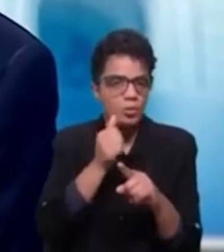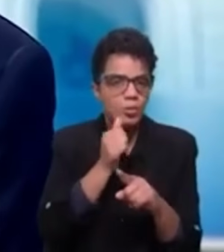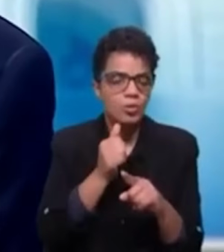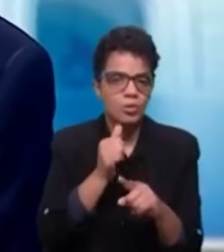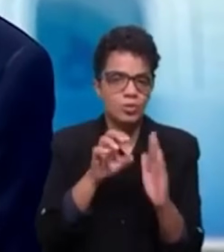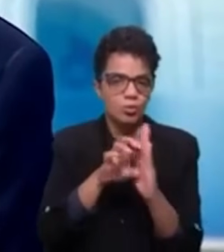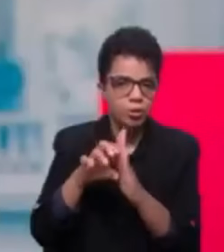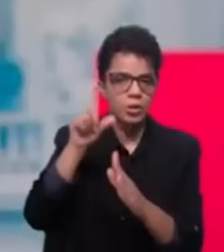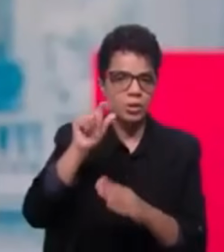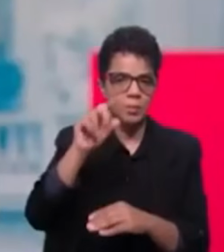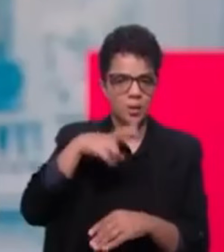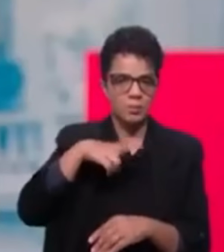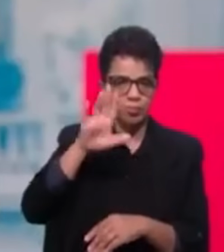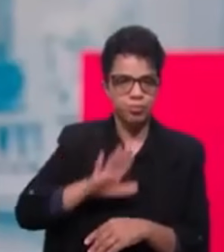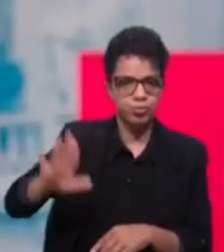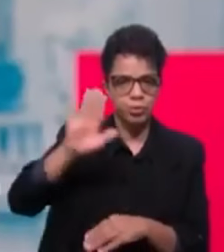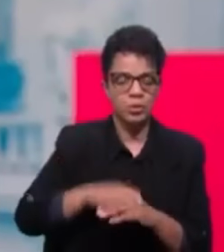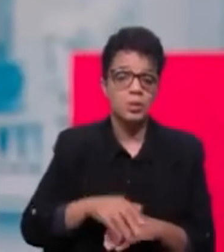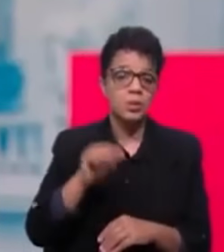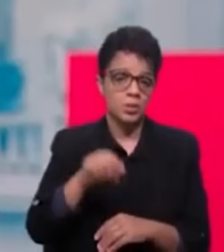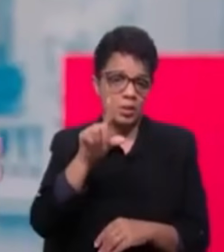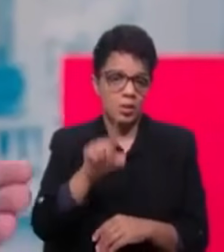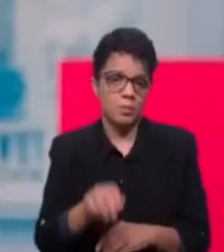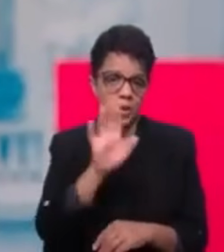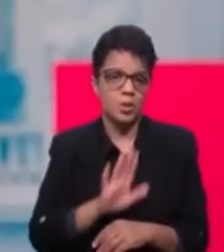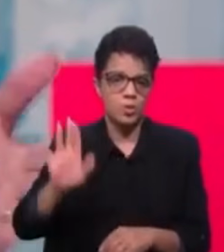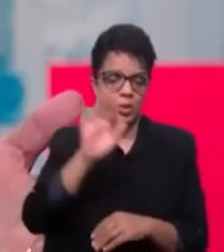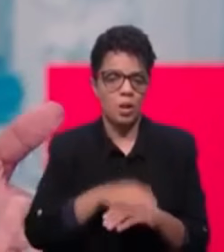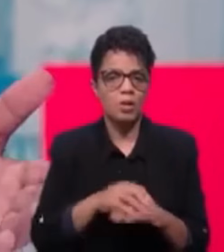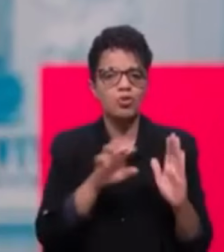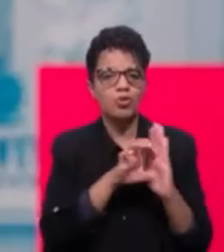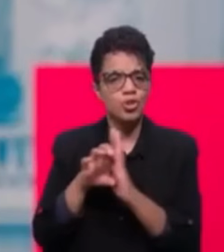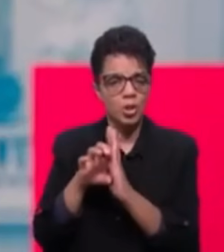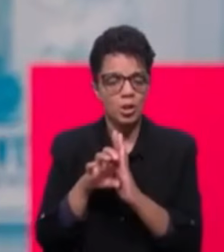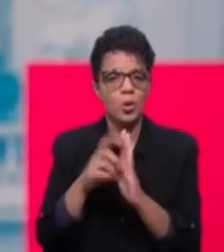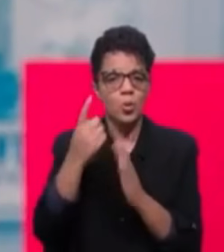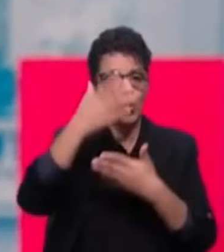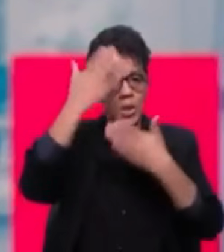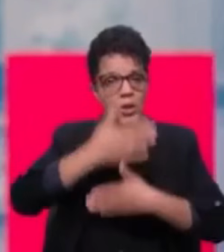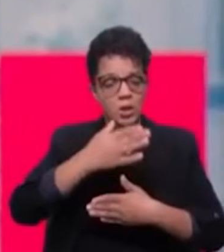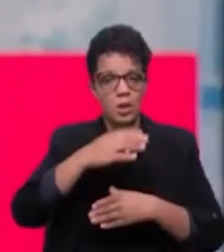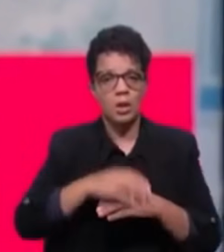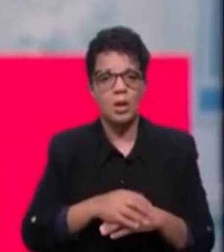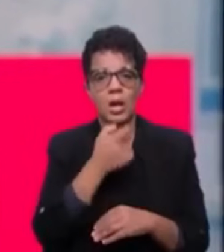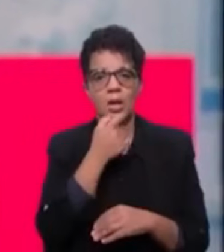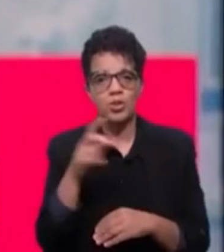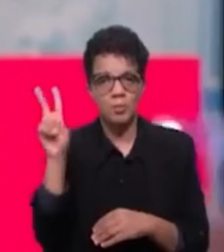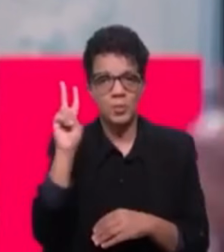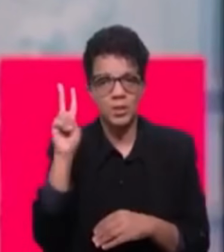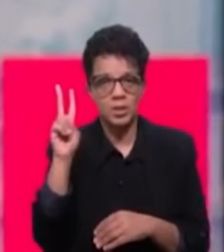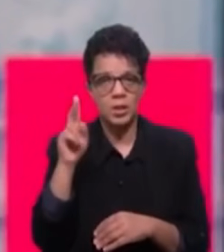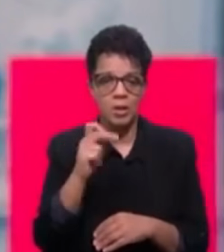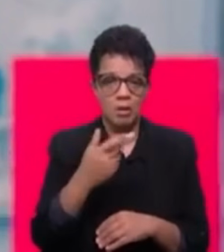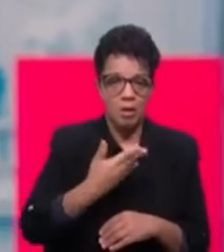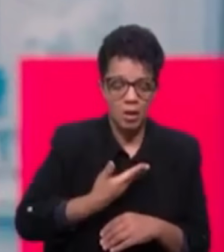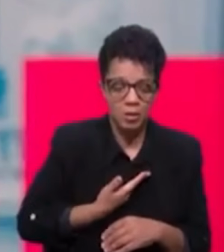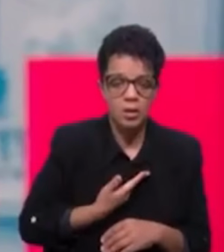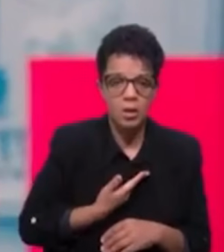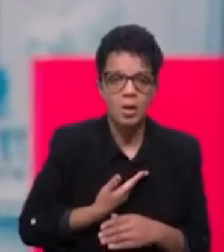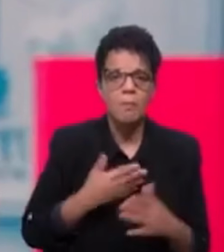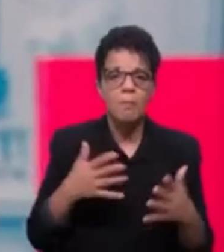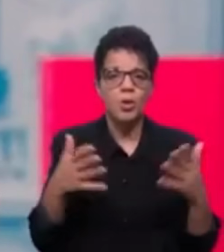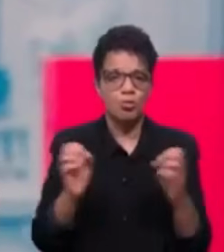também a nível Nacional aplica-se também a nível Nacional o chega terá um dia a ocasião se o partido socialdemocrata e não tiver não tiver